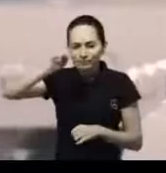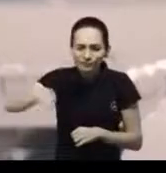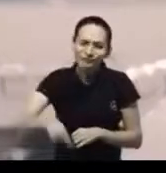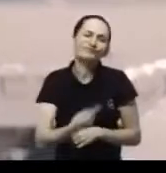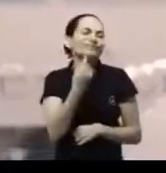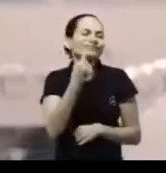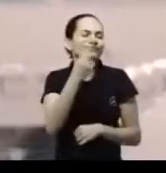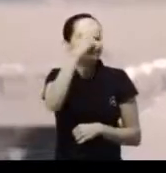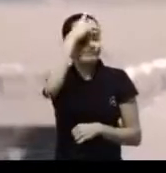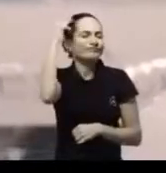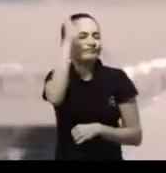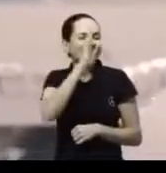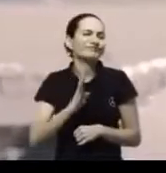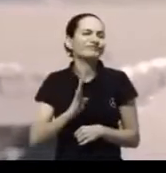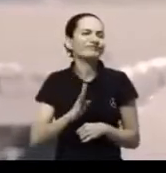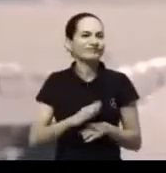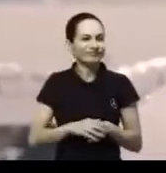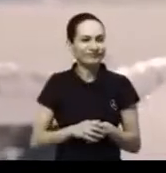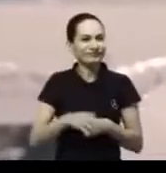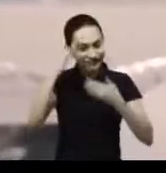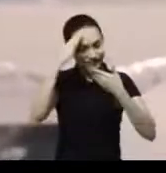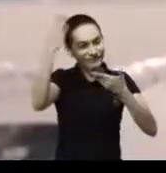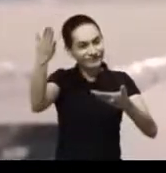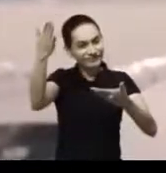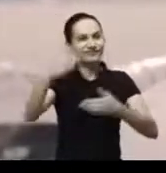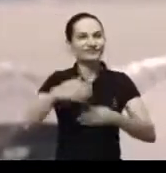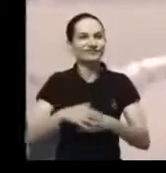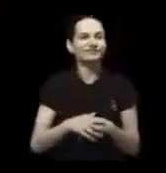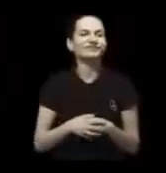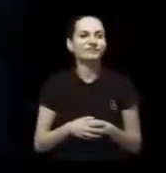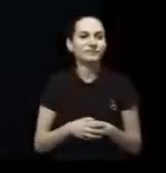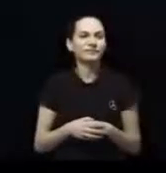isso e brasileiros bom obrigado